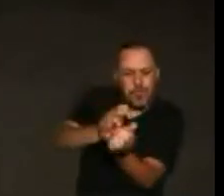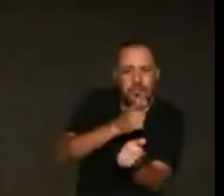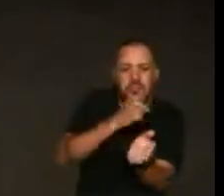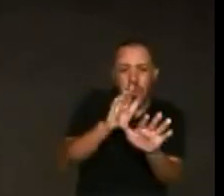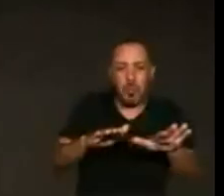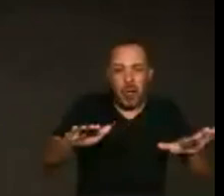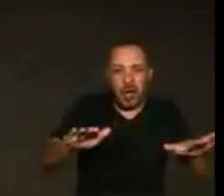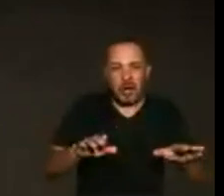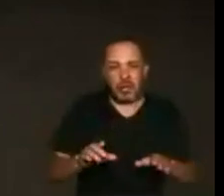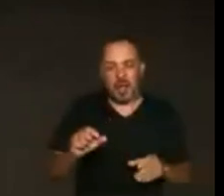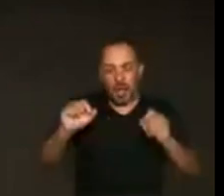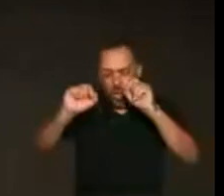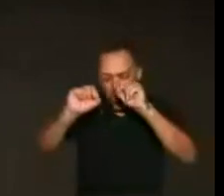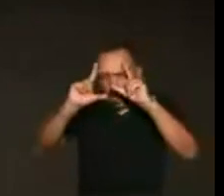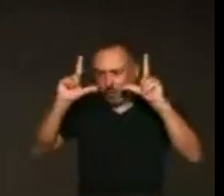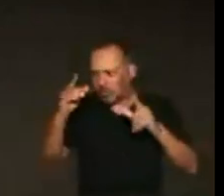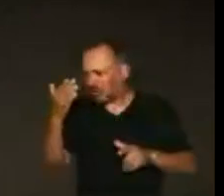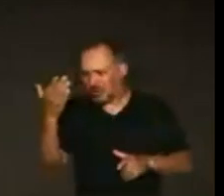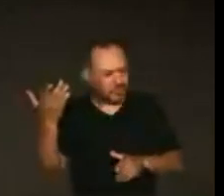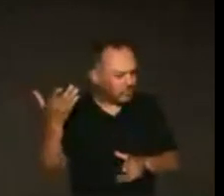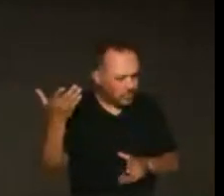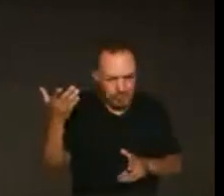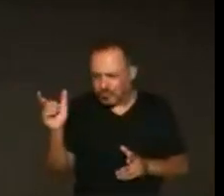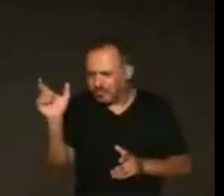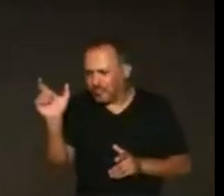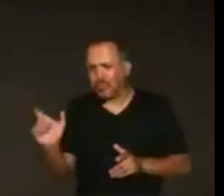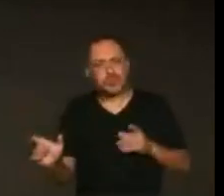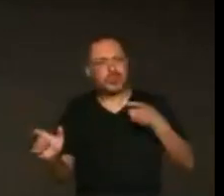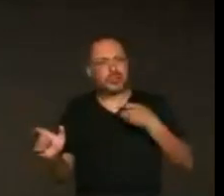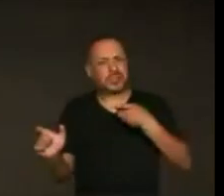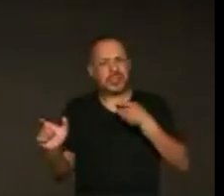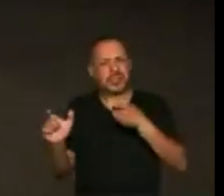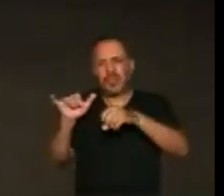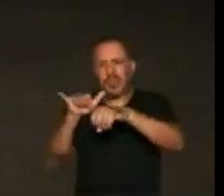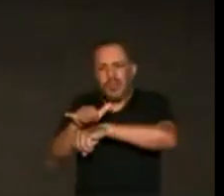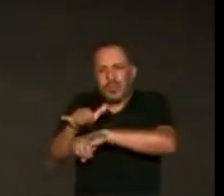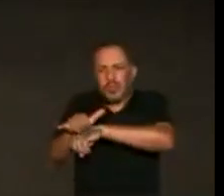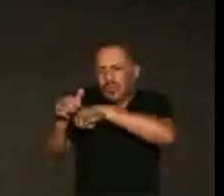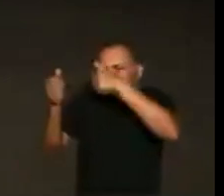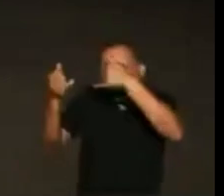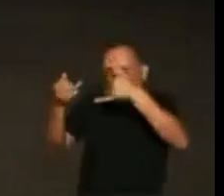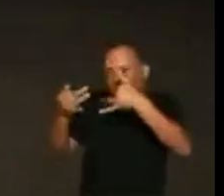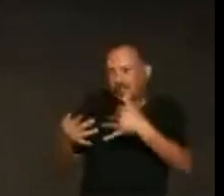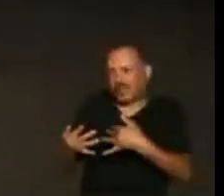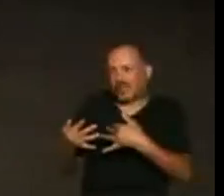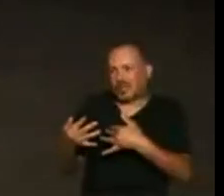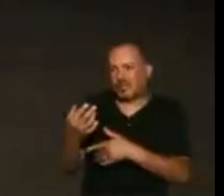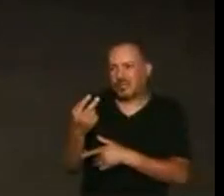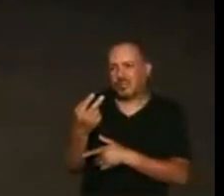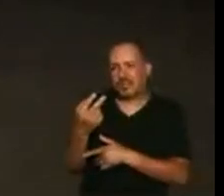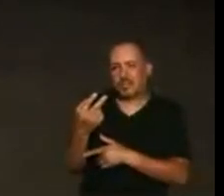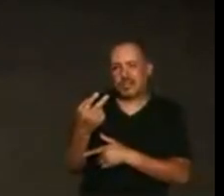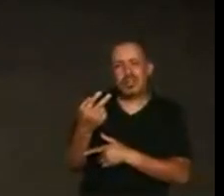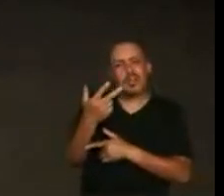Acordar sem você não dá para explicar, é como deixar o Facebook